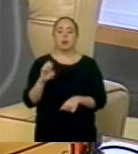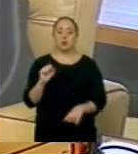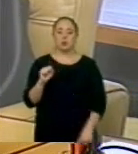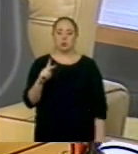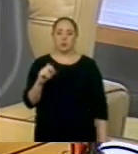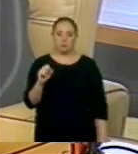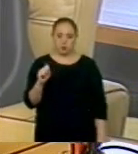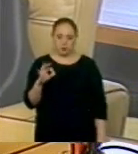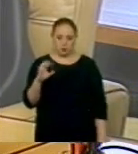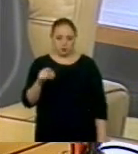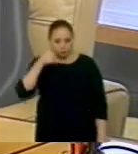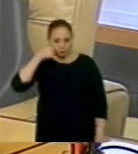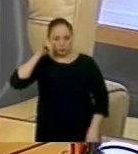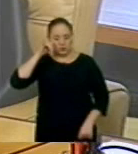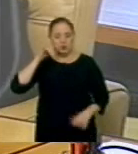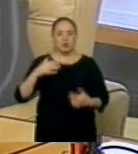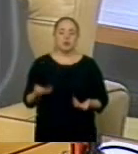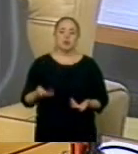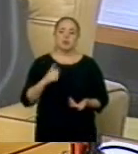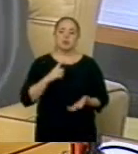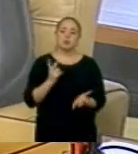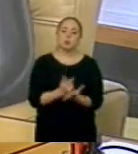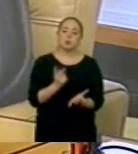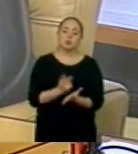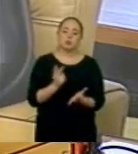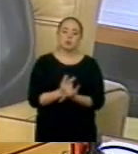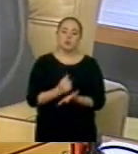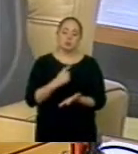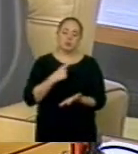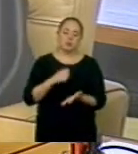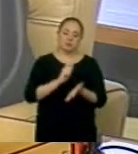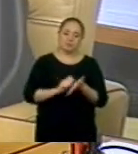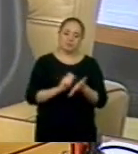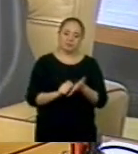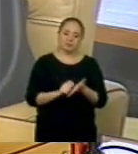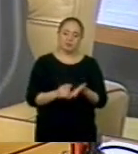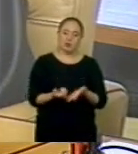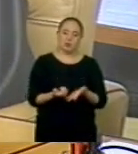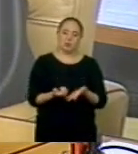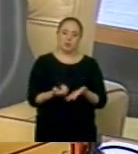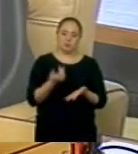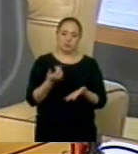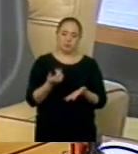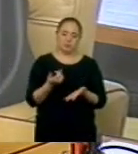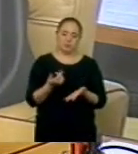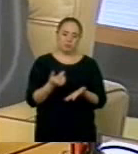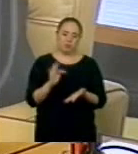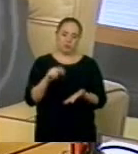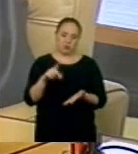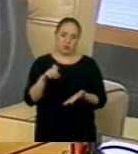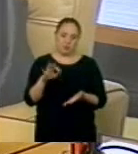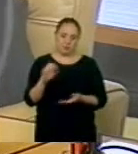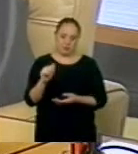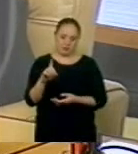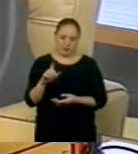preventiva, devendo a manutenção ser fundamentada. O legislador de 2011, e essa é a mudança que houve, e